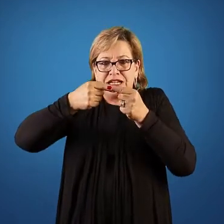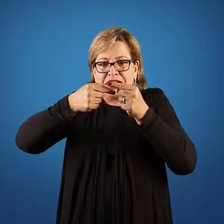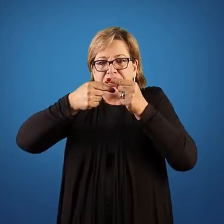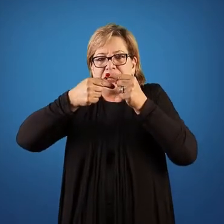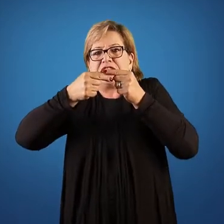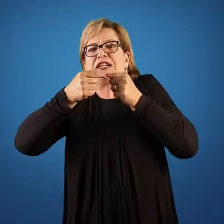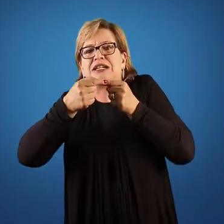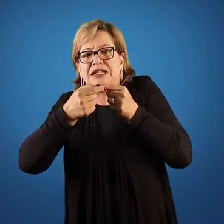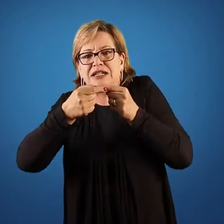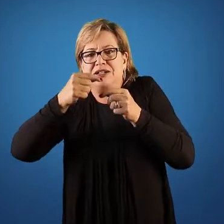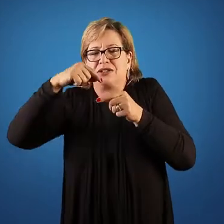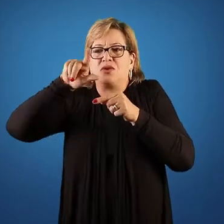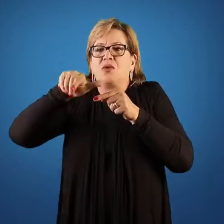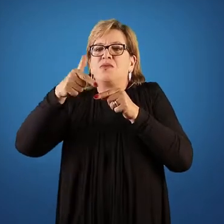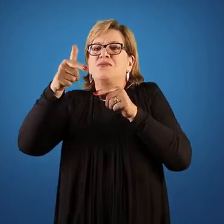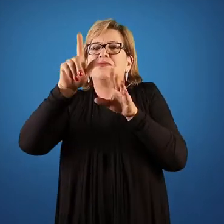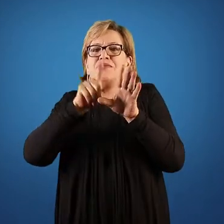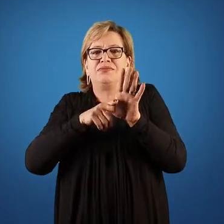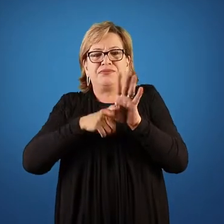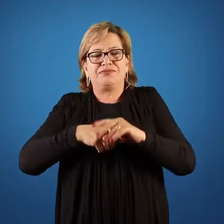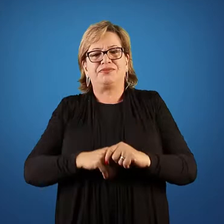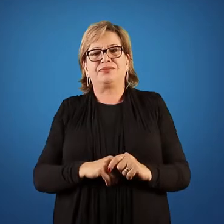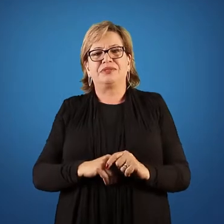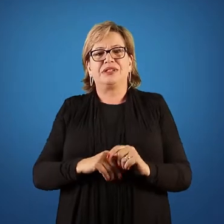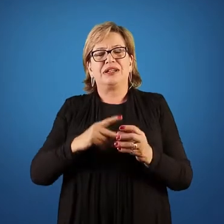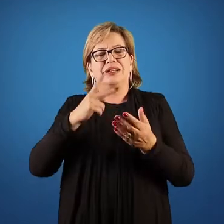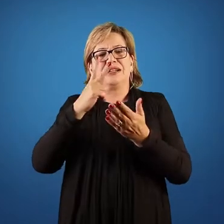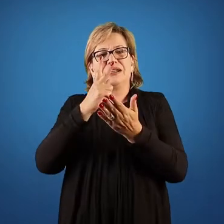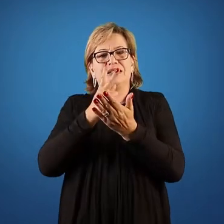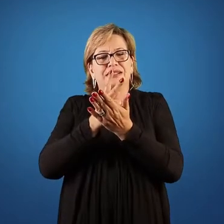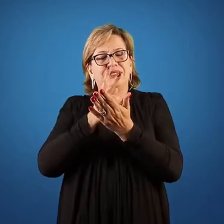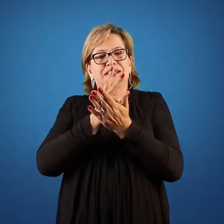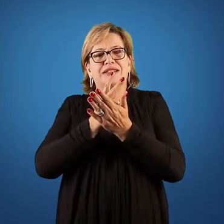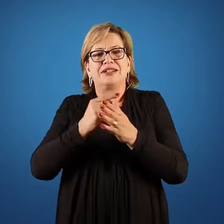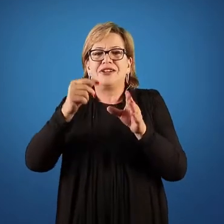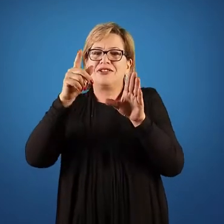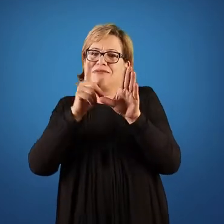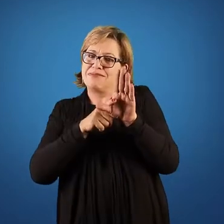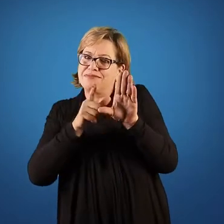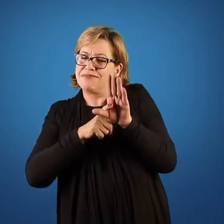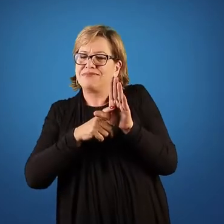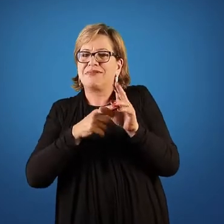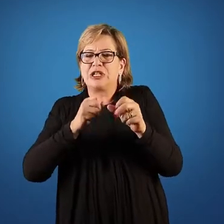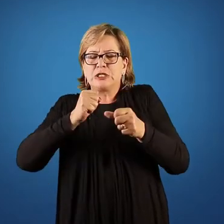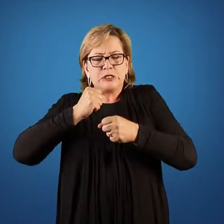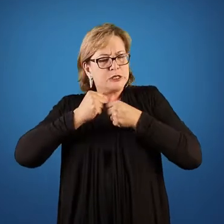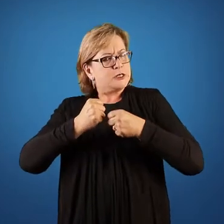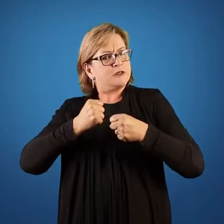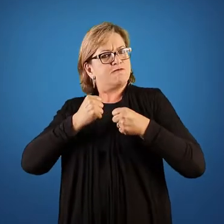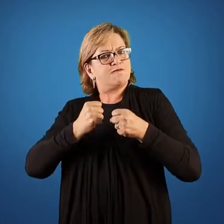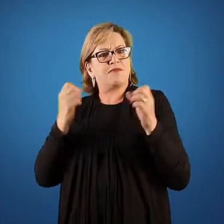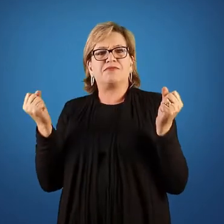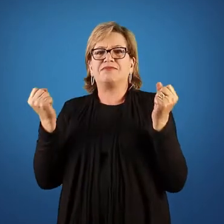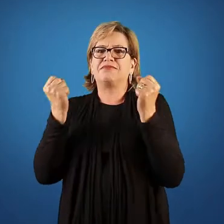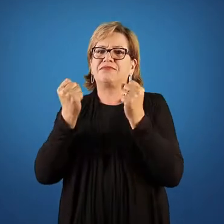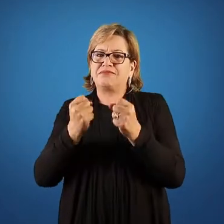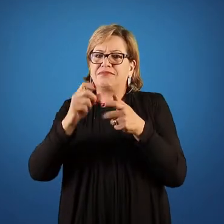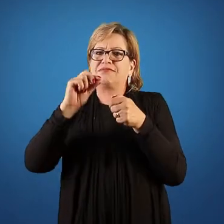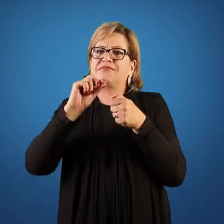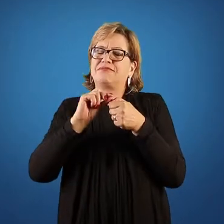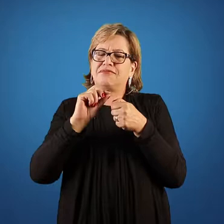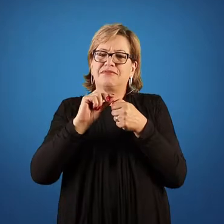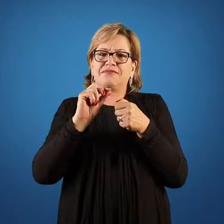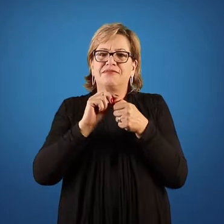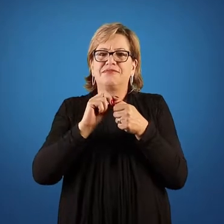enrolando o pé de apoio. Assim, o pé fica bastante firme, né, e é possível